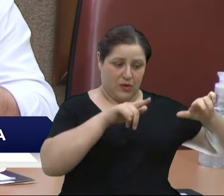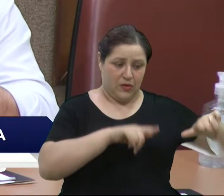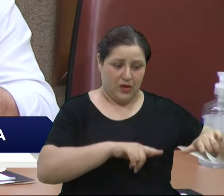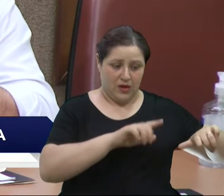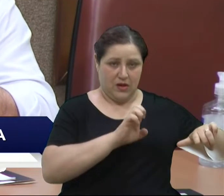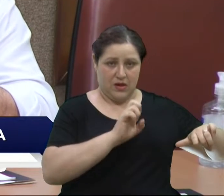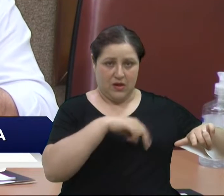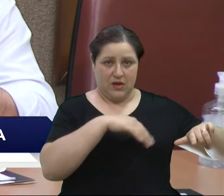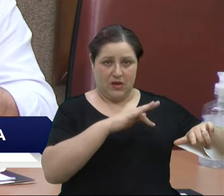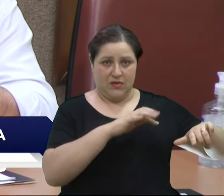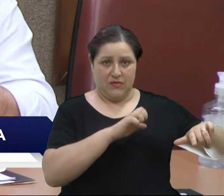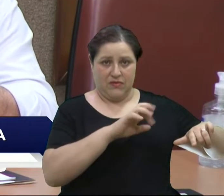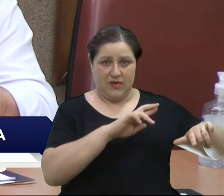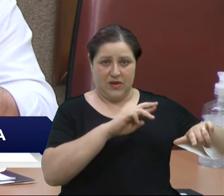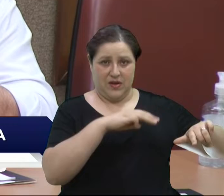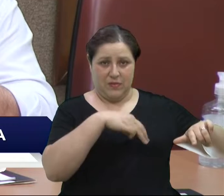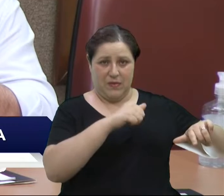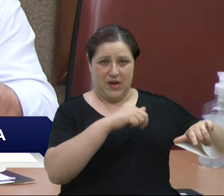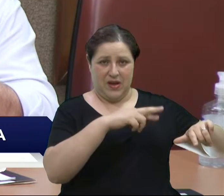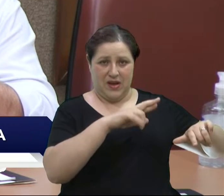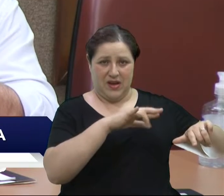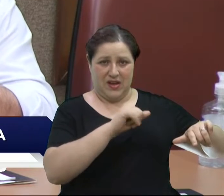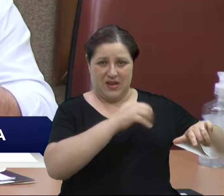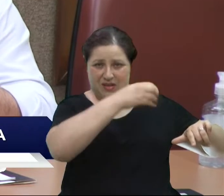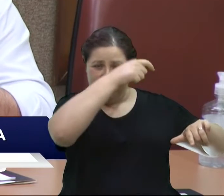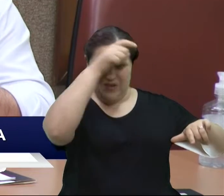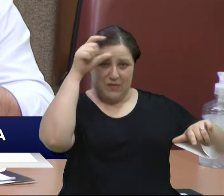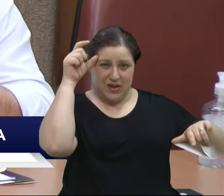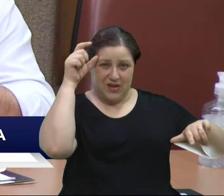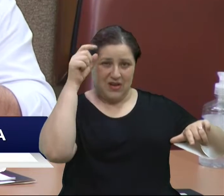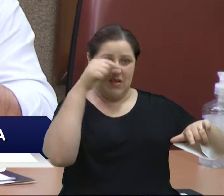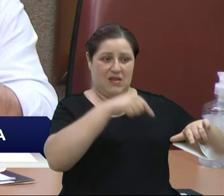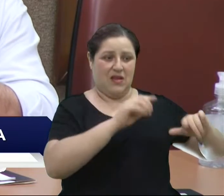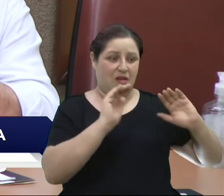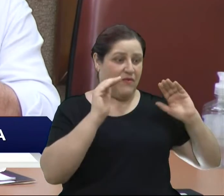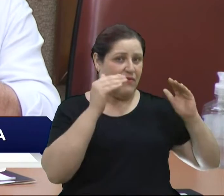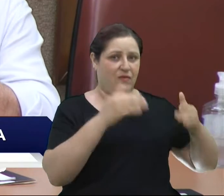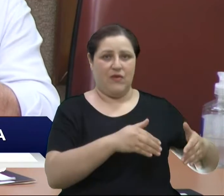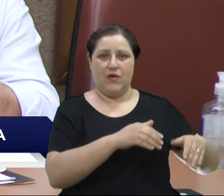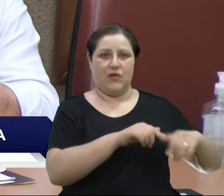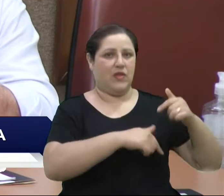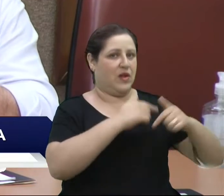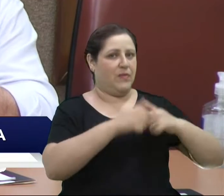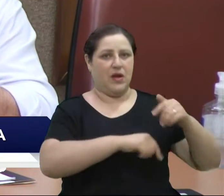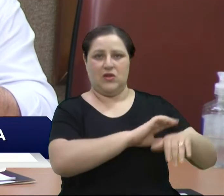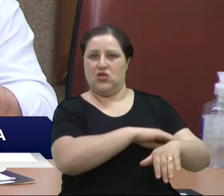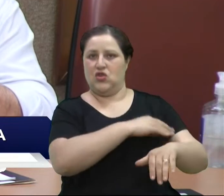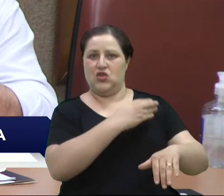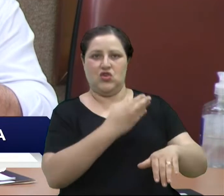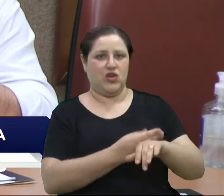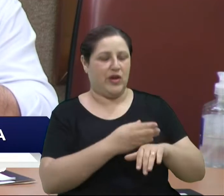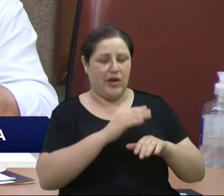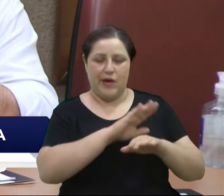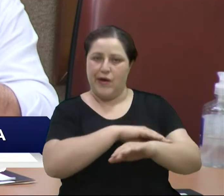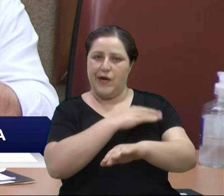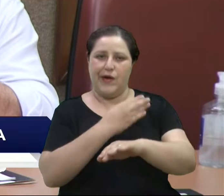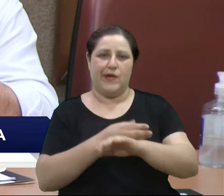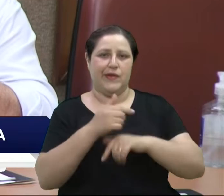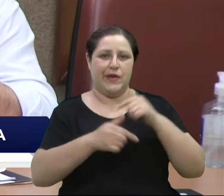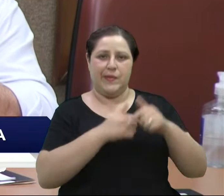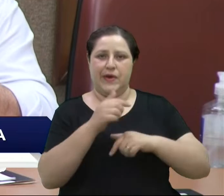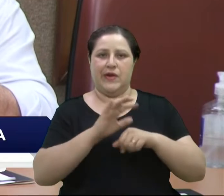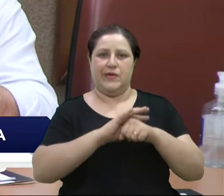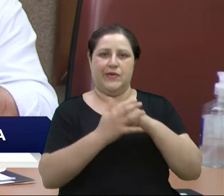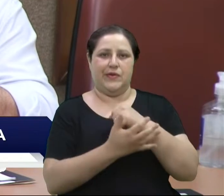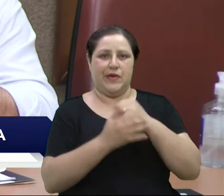Hospital Geral teve a sua capacidade total focada no Covid. E obedecendo, obviamente, sempre as determinações do Estado e